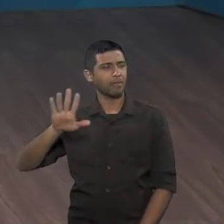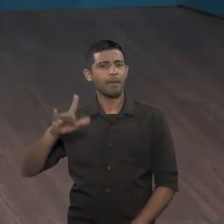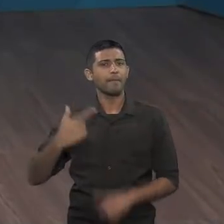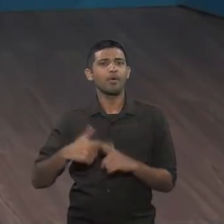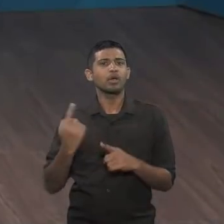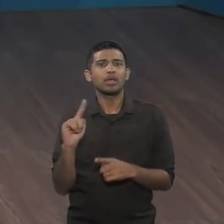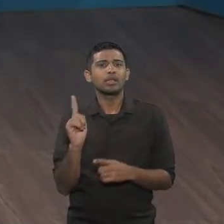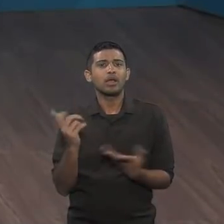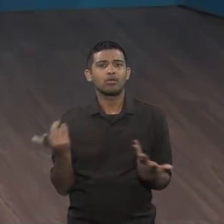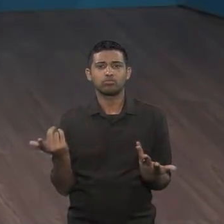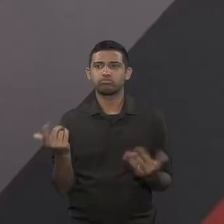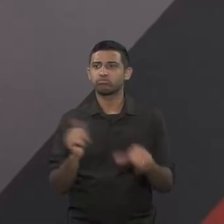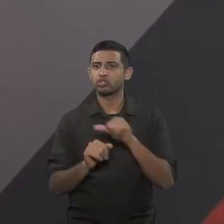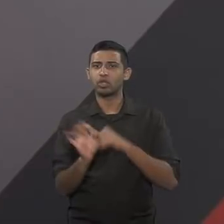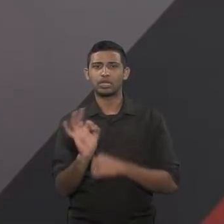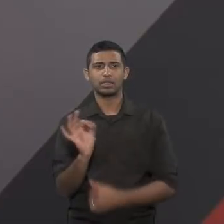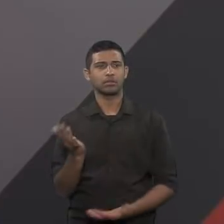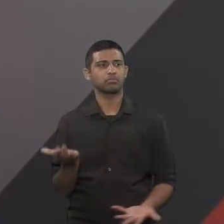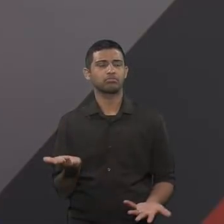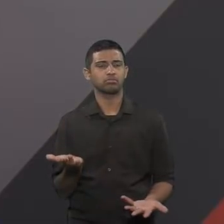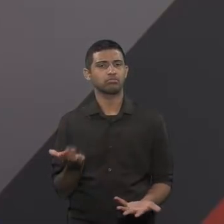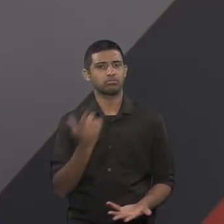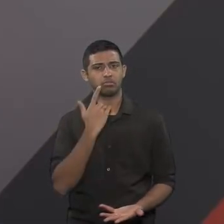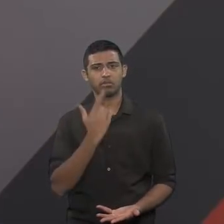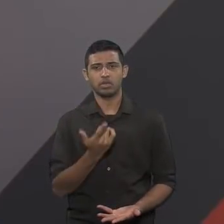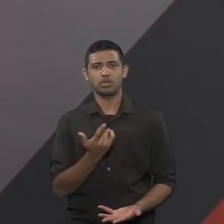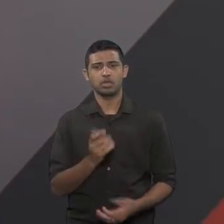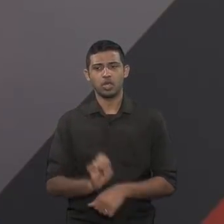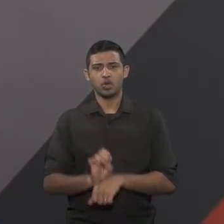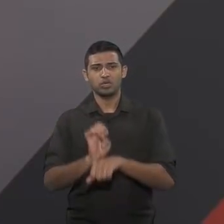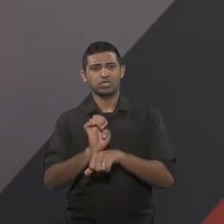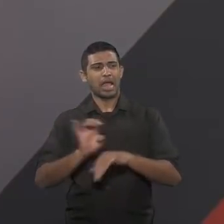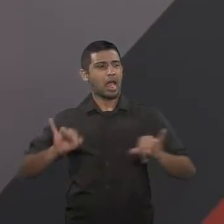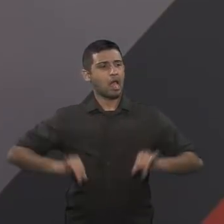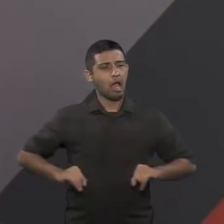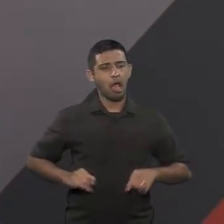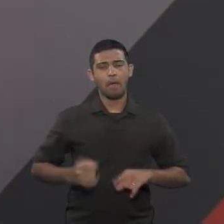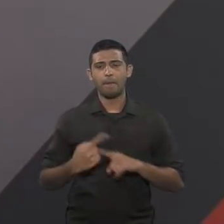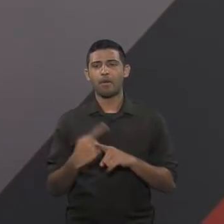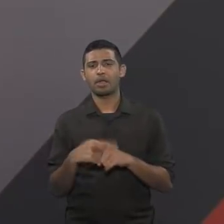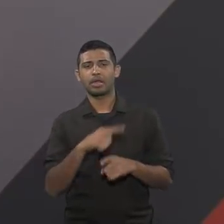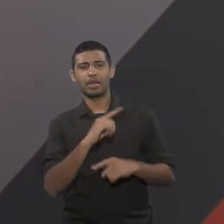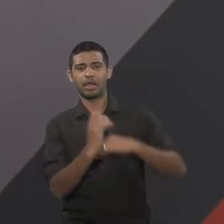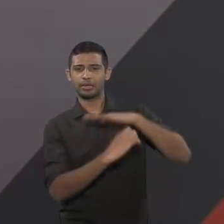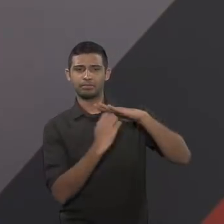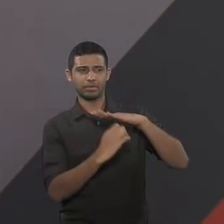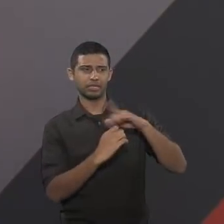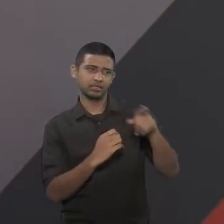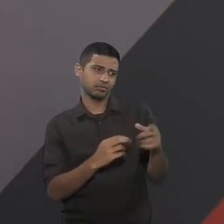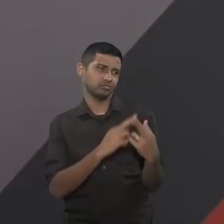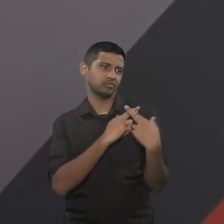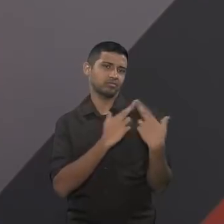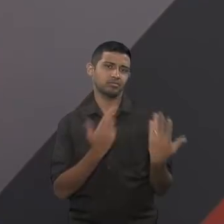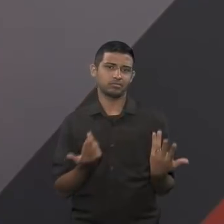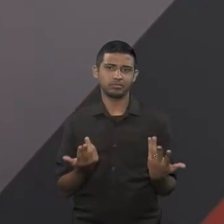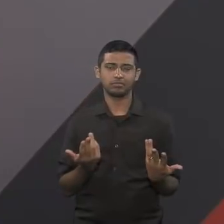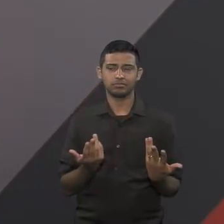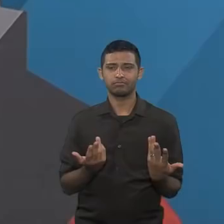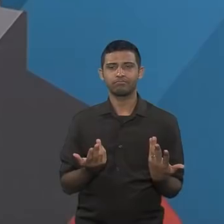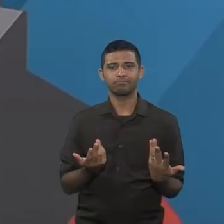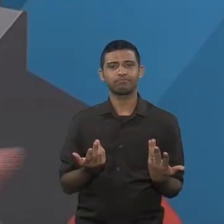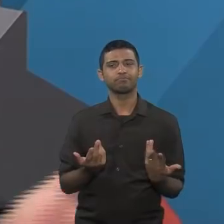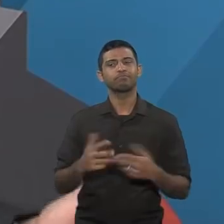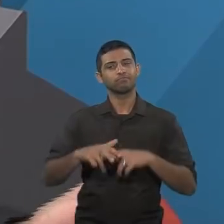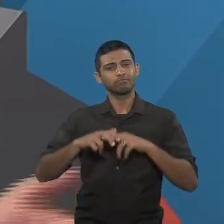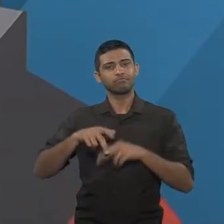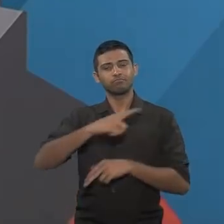não é feito? Mas também o estado não pode pagar por uma questão que a concessionária, que a geradora deveria fazer, né, deputado? Então é